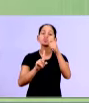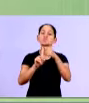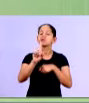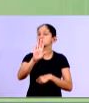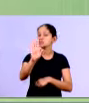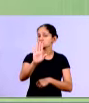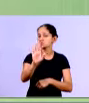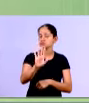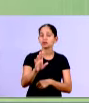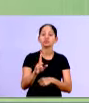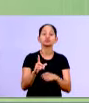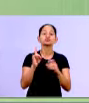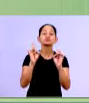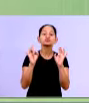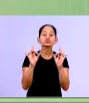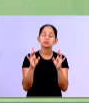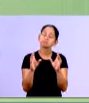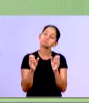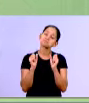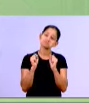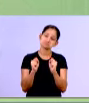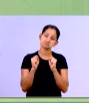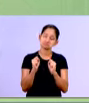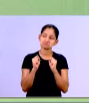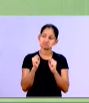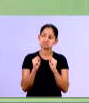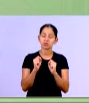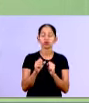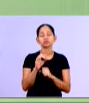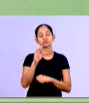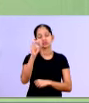4. Mas, se quiser fazer, então, vou fazer